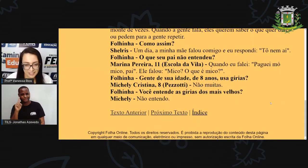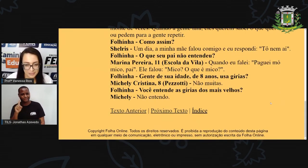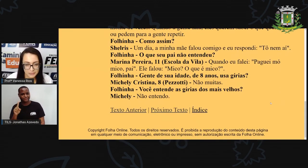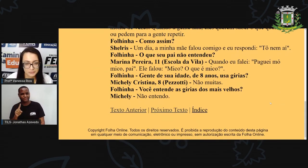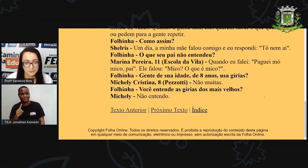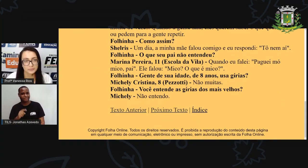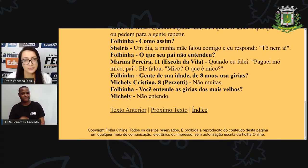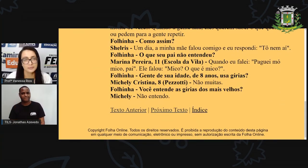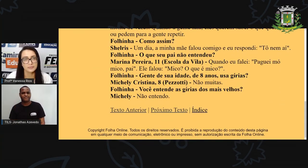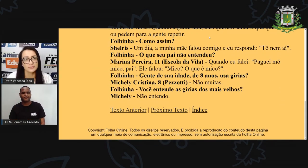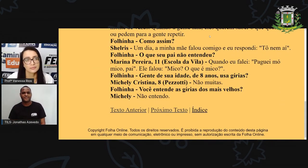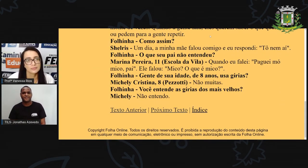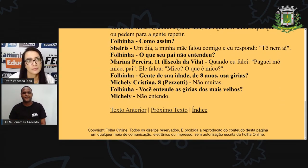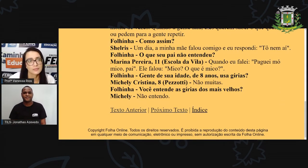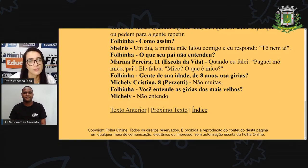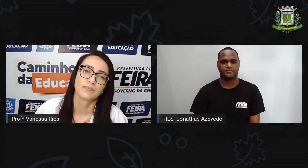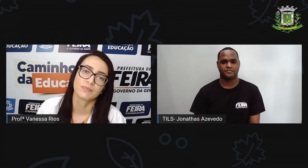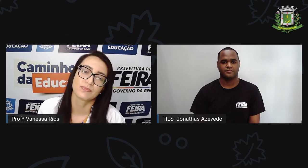entendo.